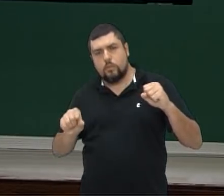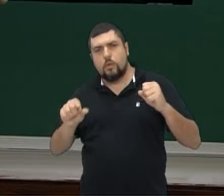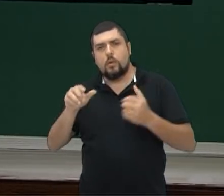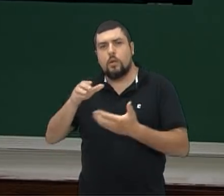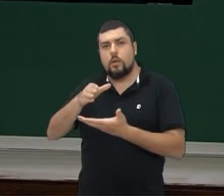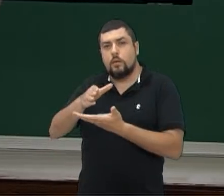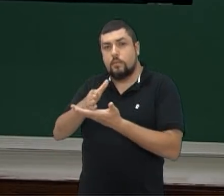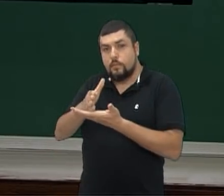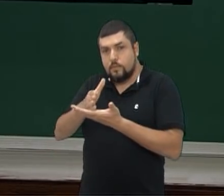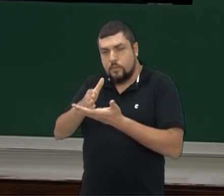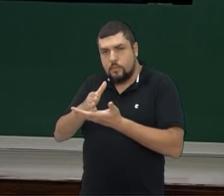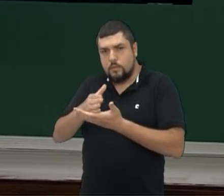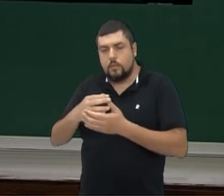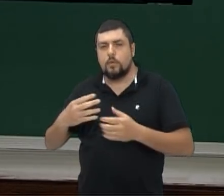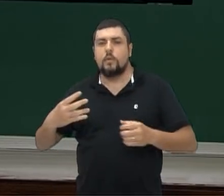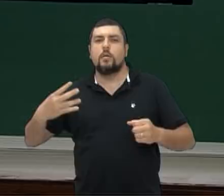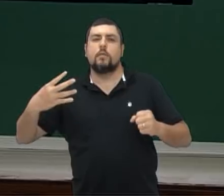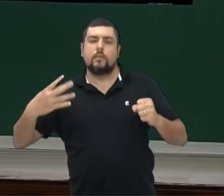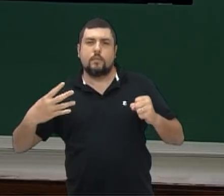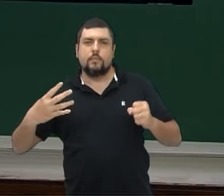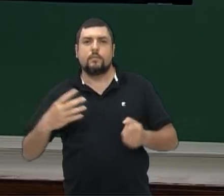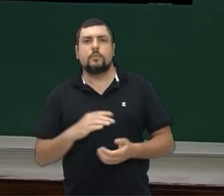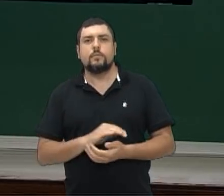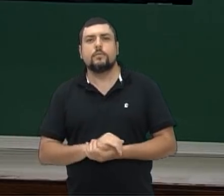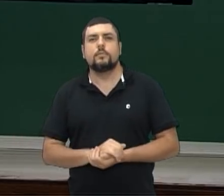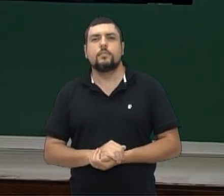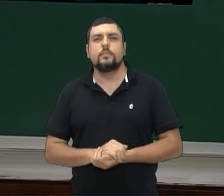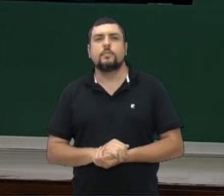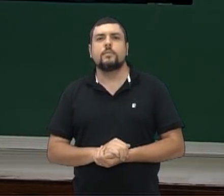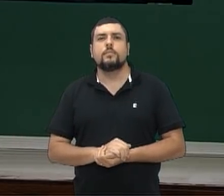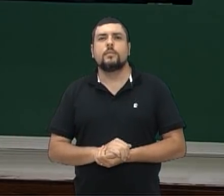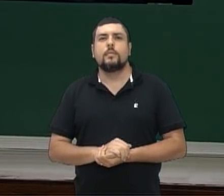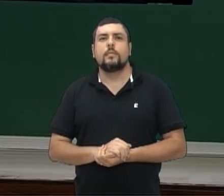metade, 4 centímetros.